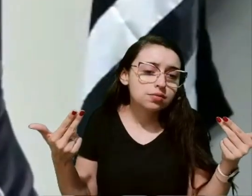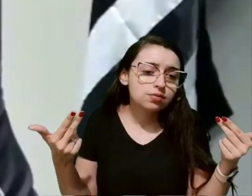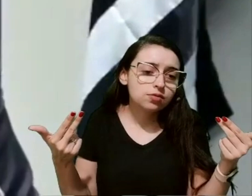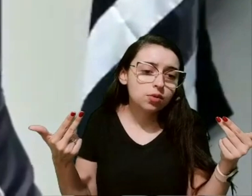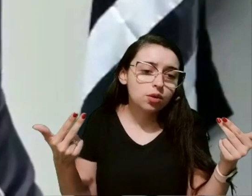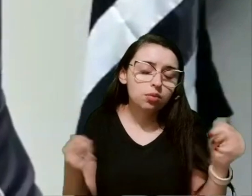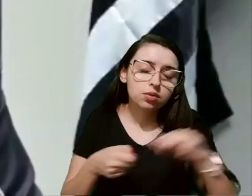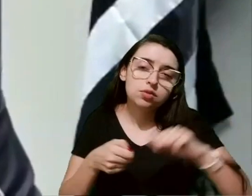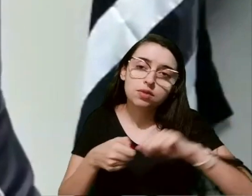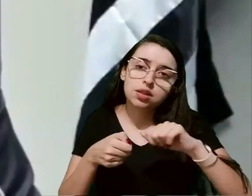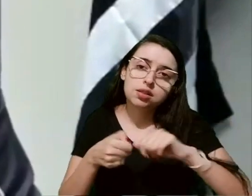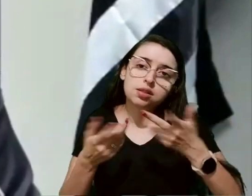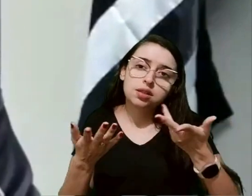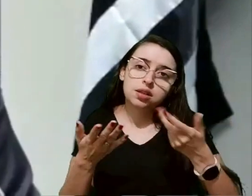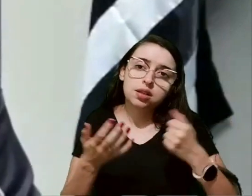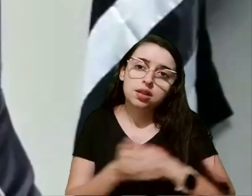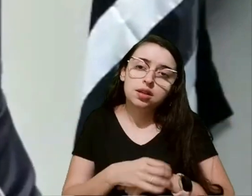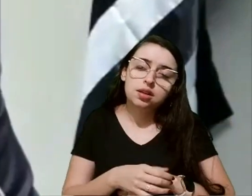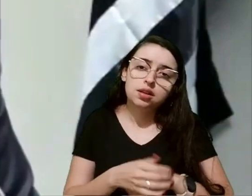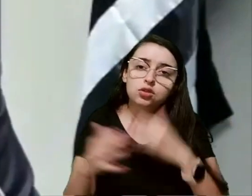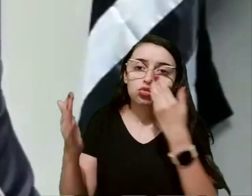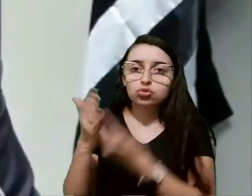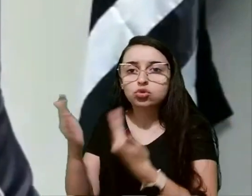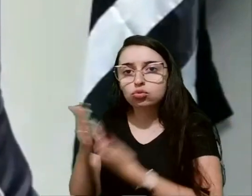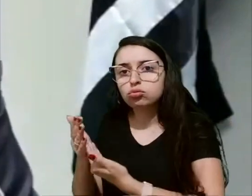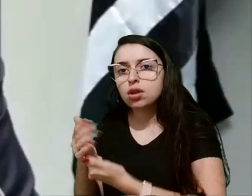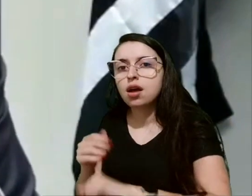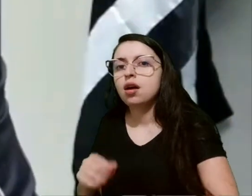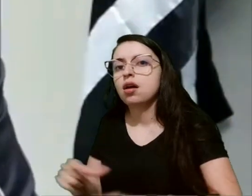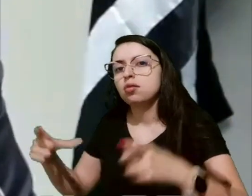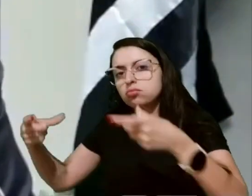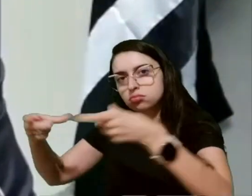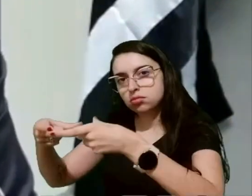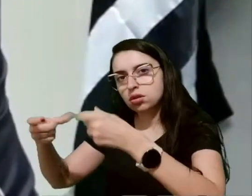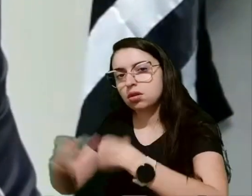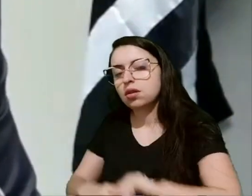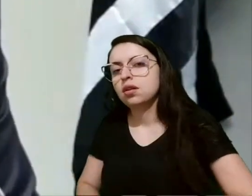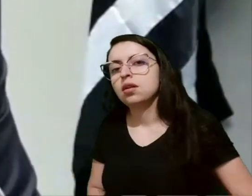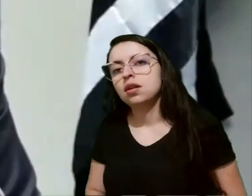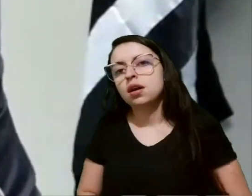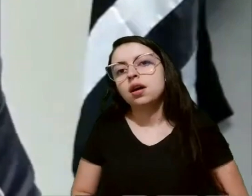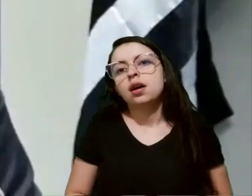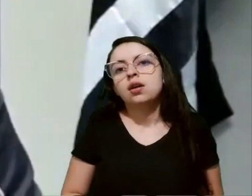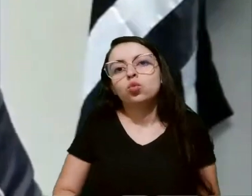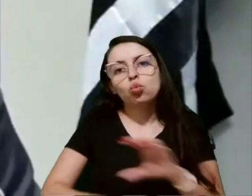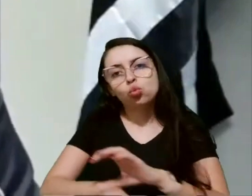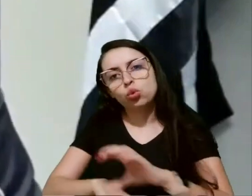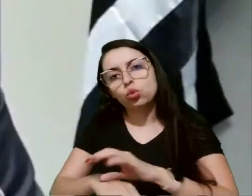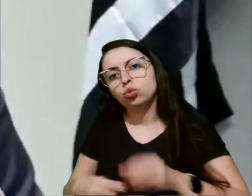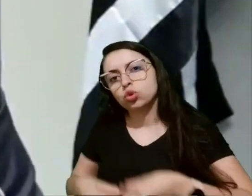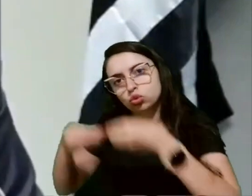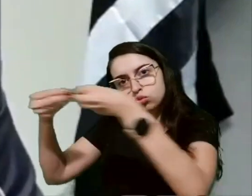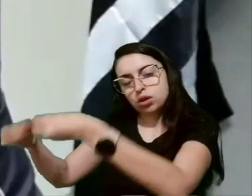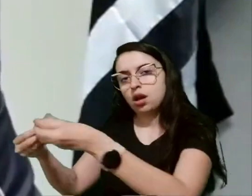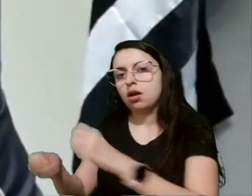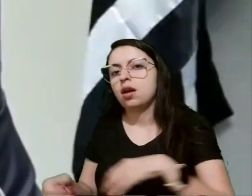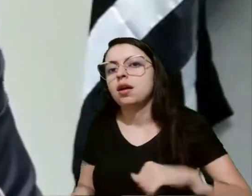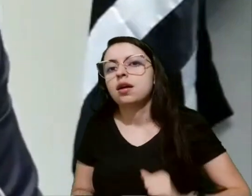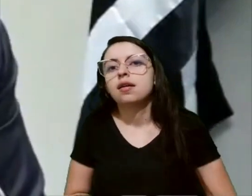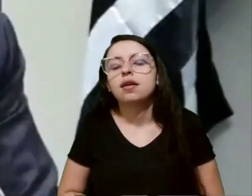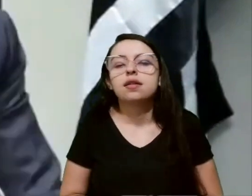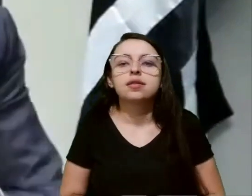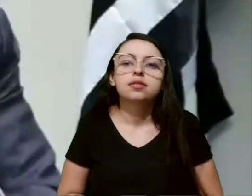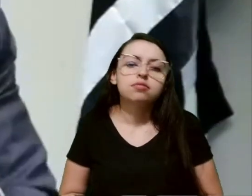razões para você especializar, uma vara. E eu tive, a oportunidade de trabalhar